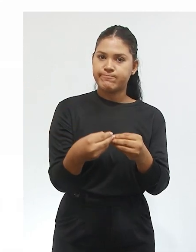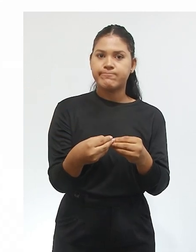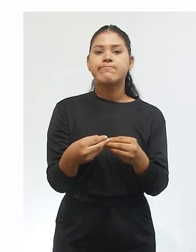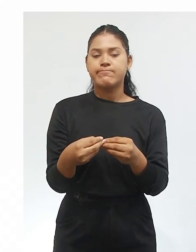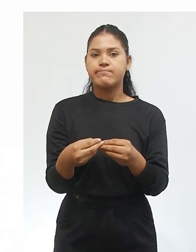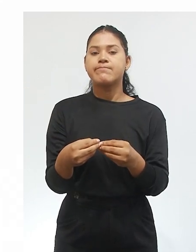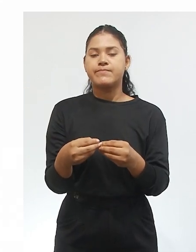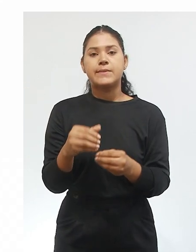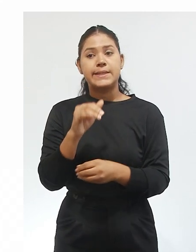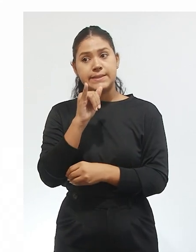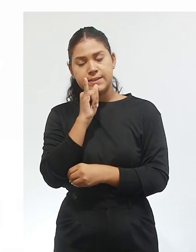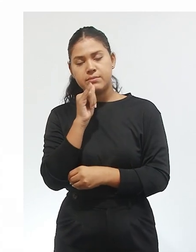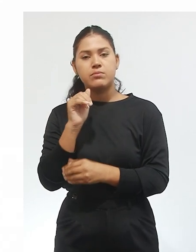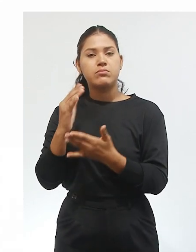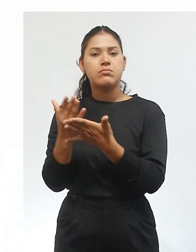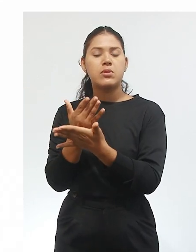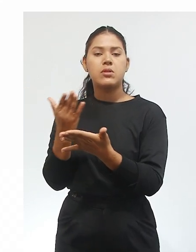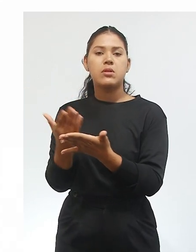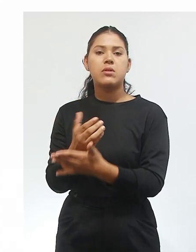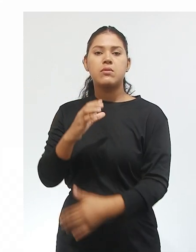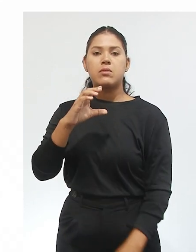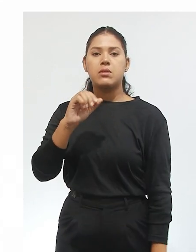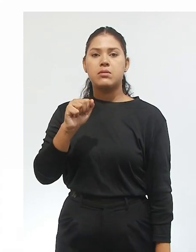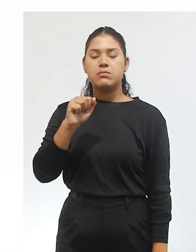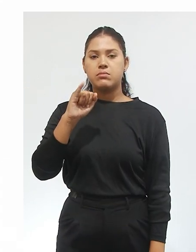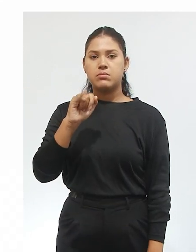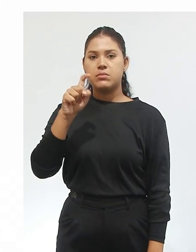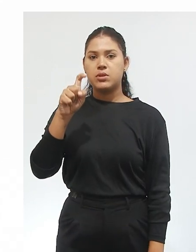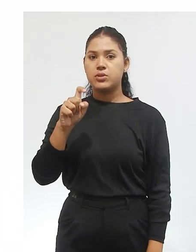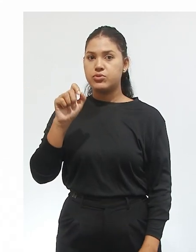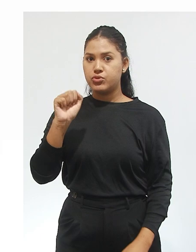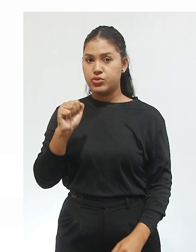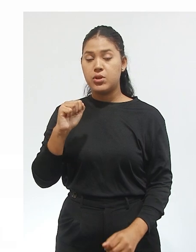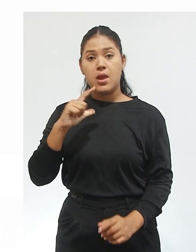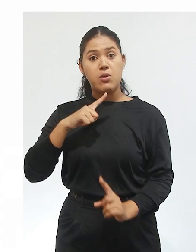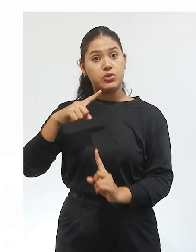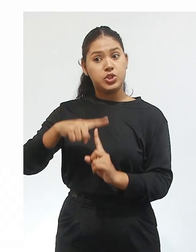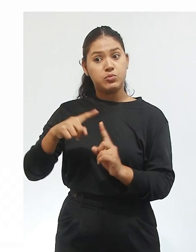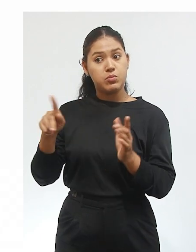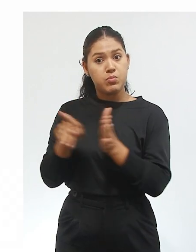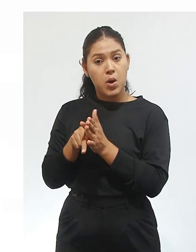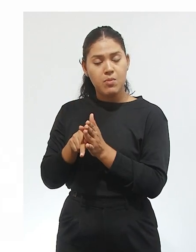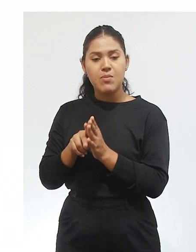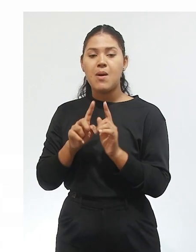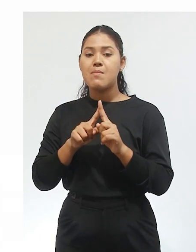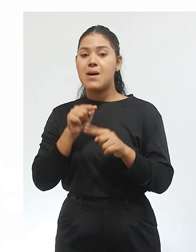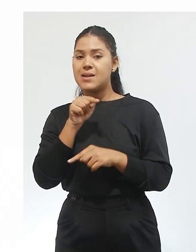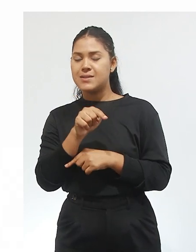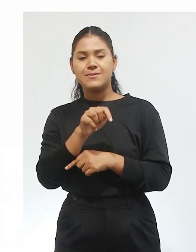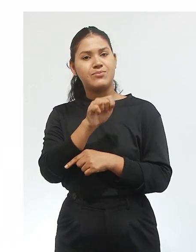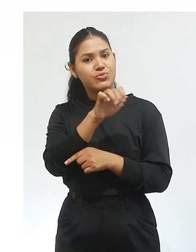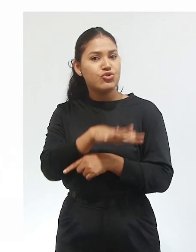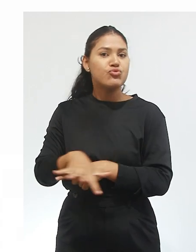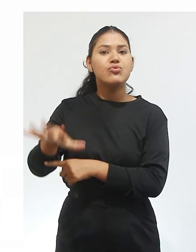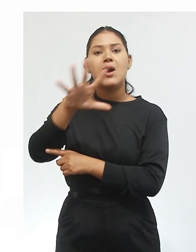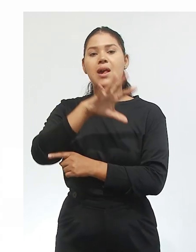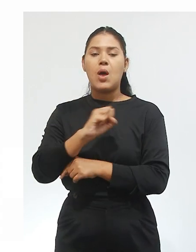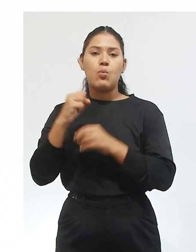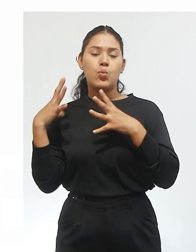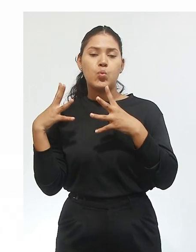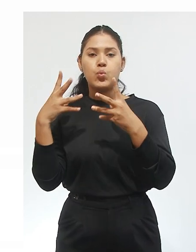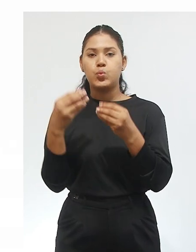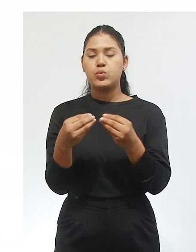caixa, a gente vai ver que ele só registra os lançamentos, os recebimentos e pagamentos do caixa. Aqui não. Aqui tem que ser todos os